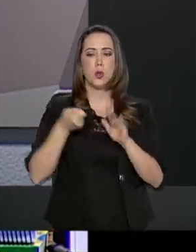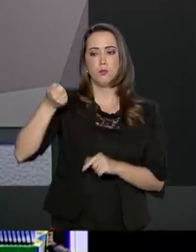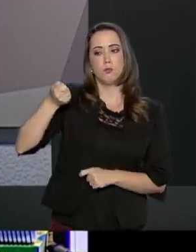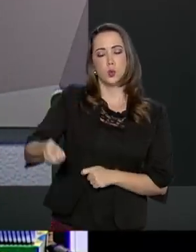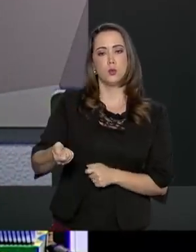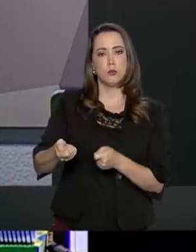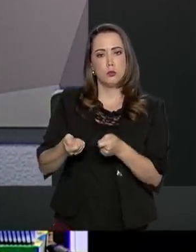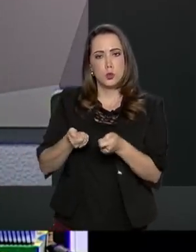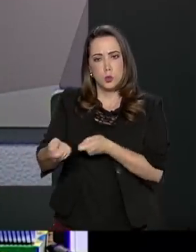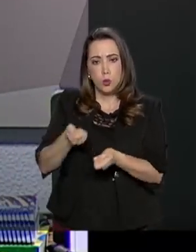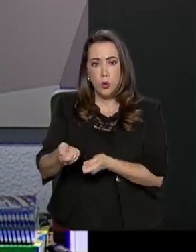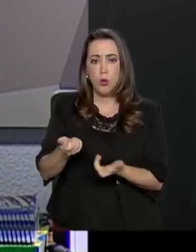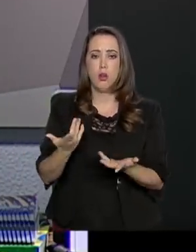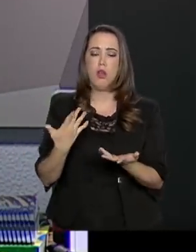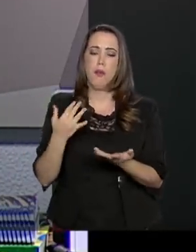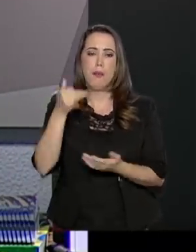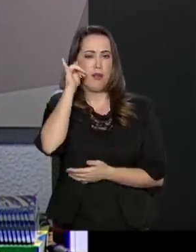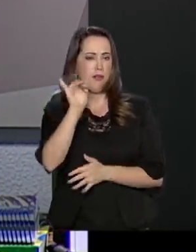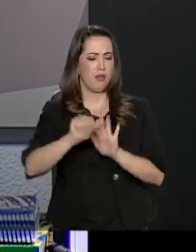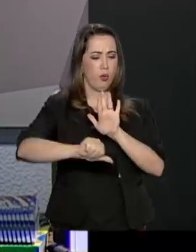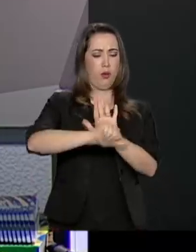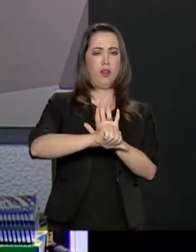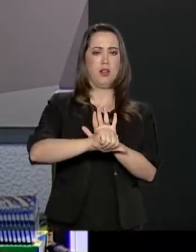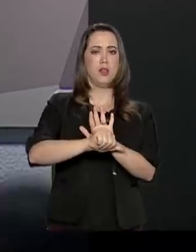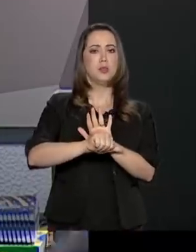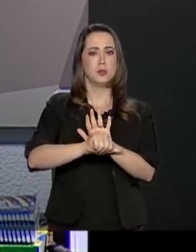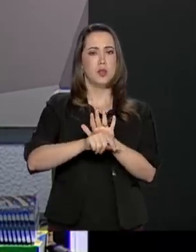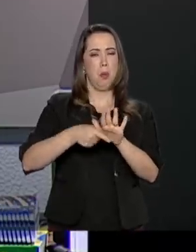endurecimento em relação à criminalidade mais grave,